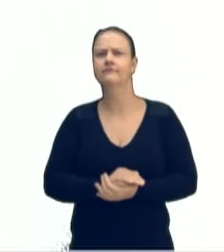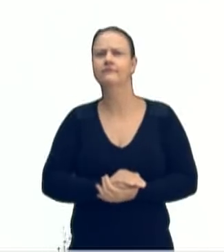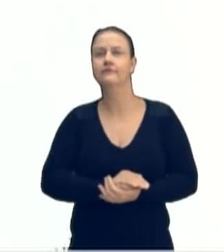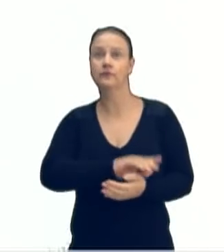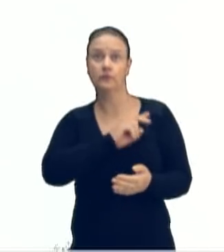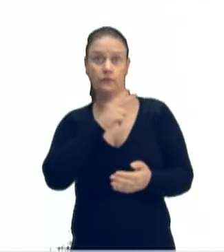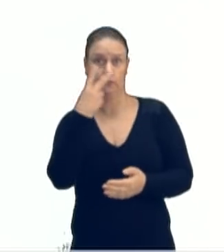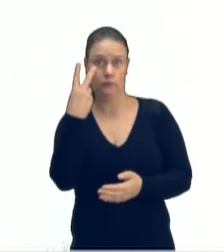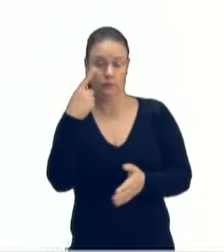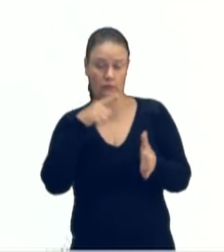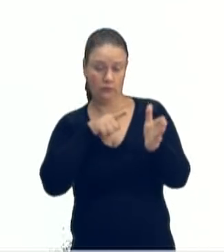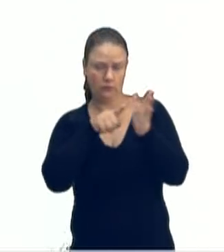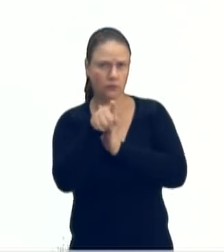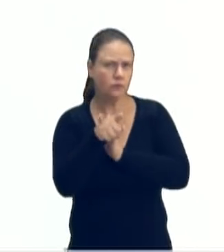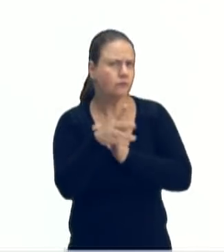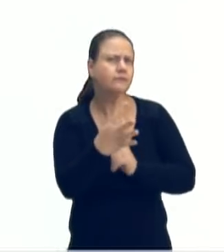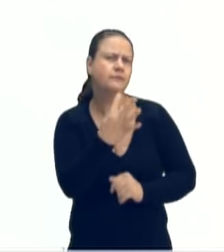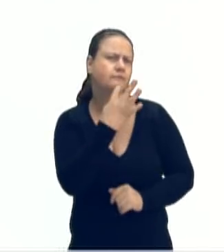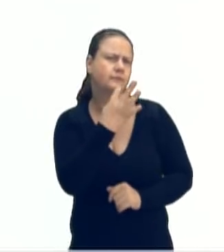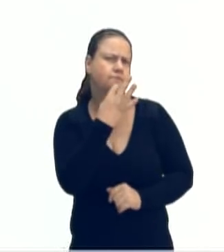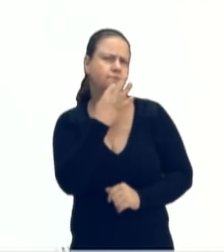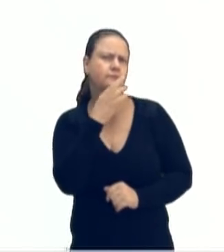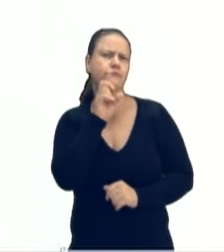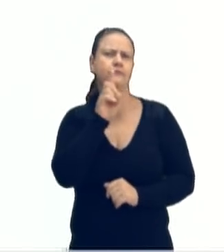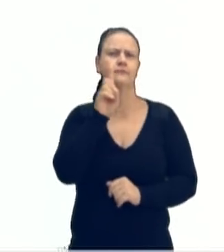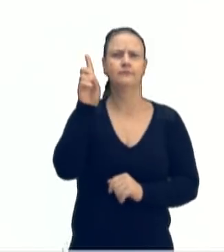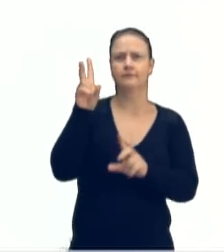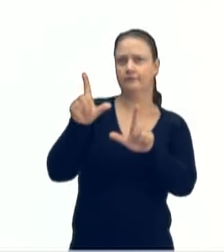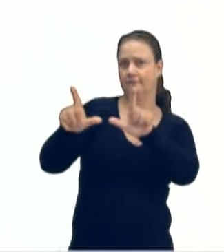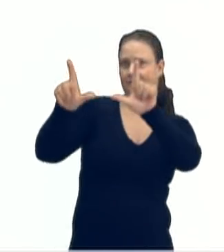duas perguntas. Você conhece essa peça?